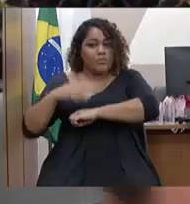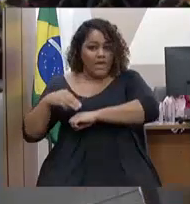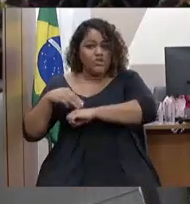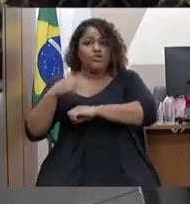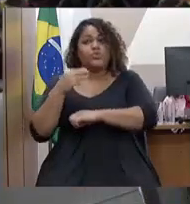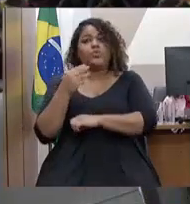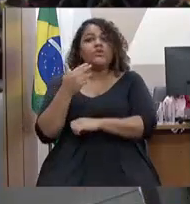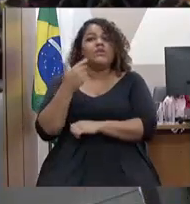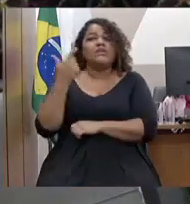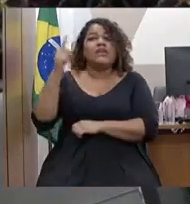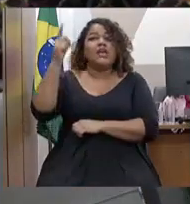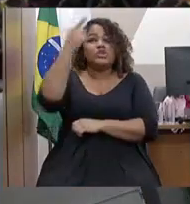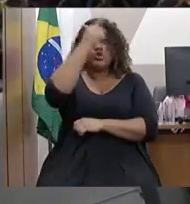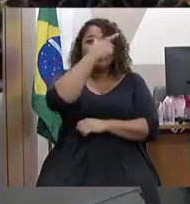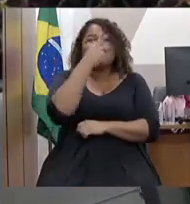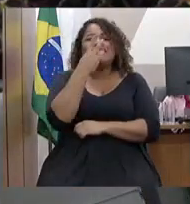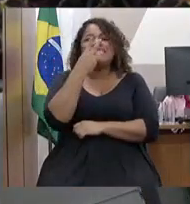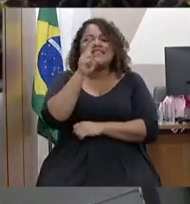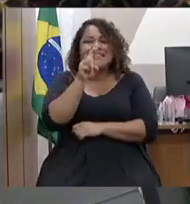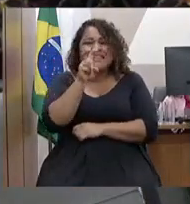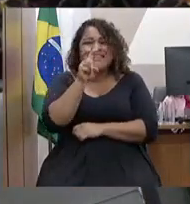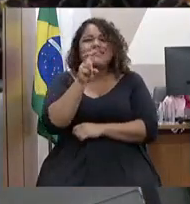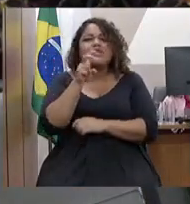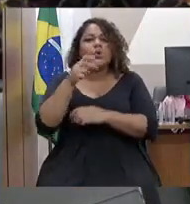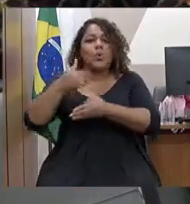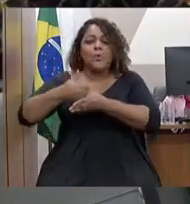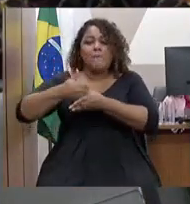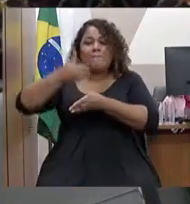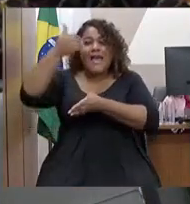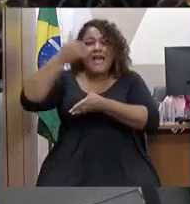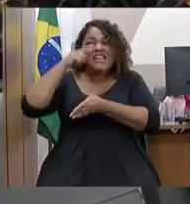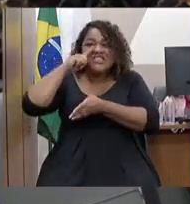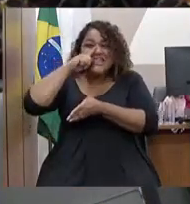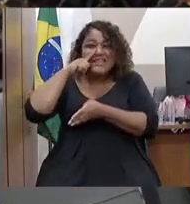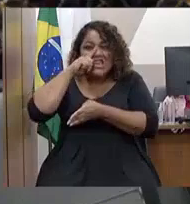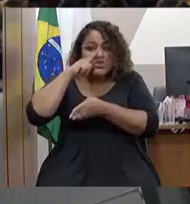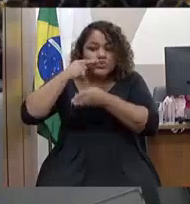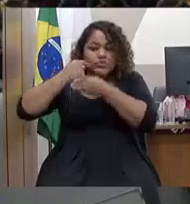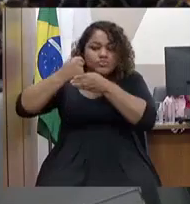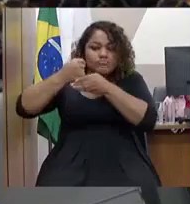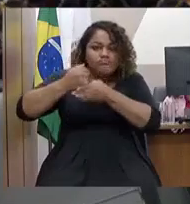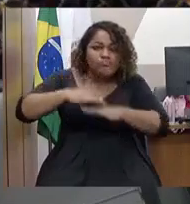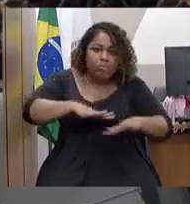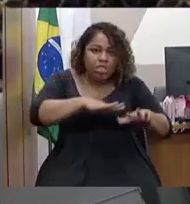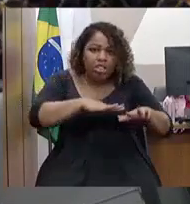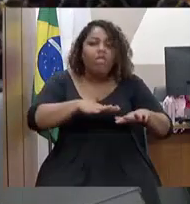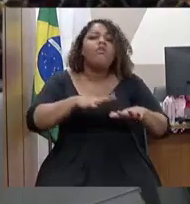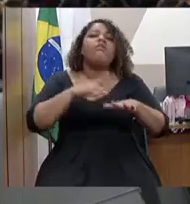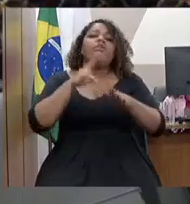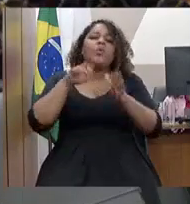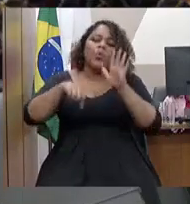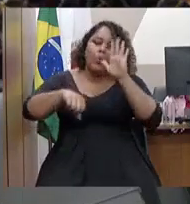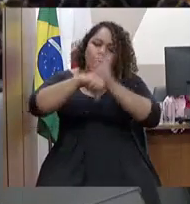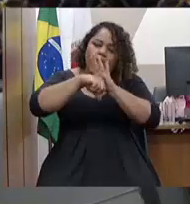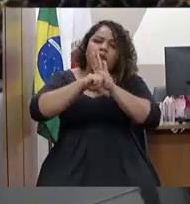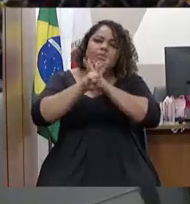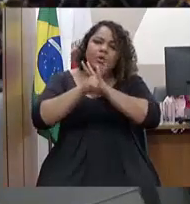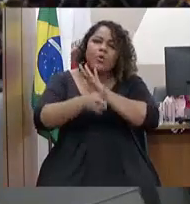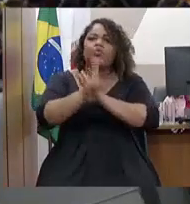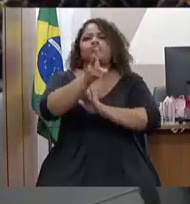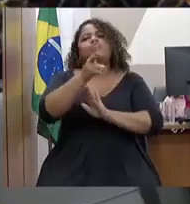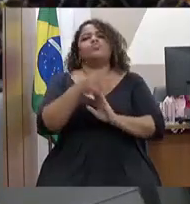35 barragens em risco o crime continua a Assembleia Legislativa através